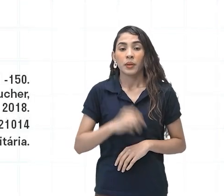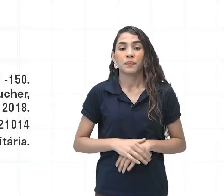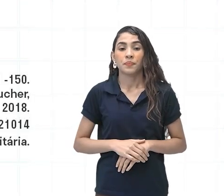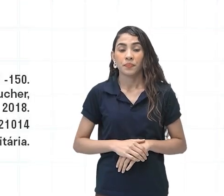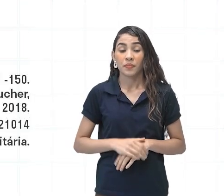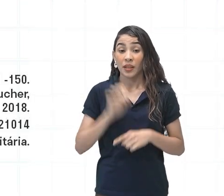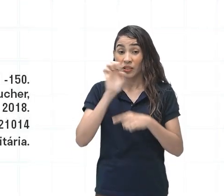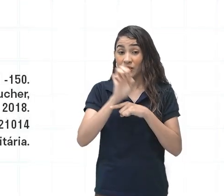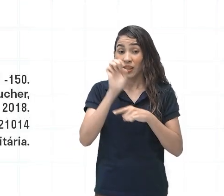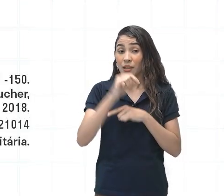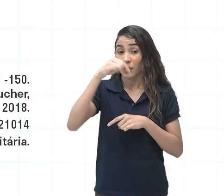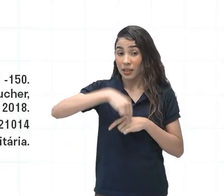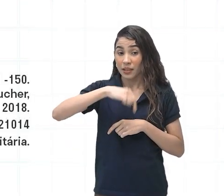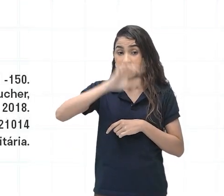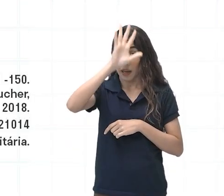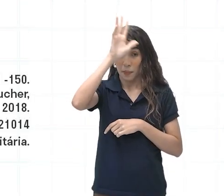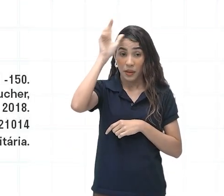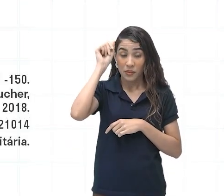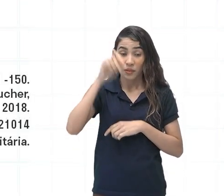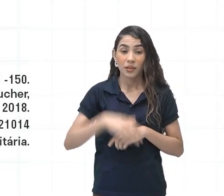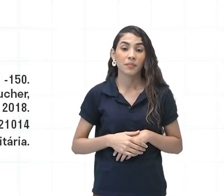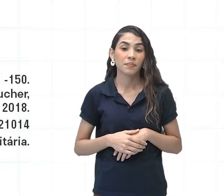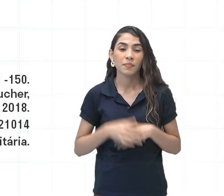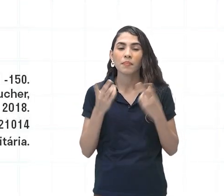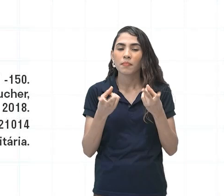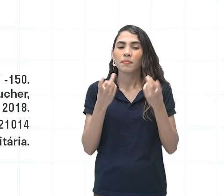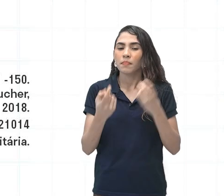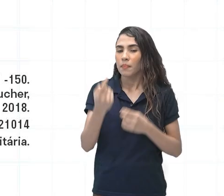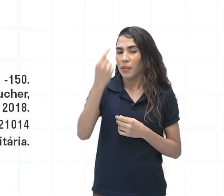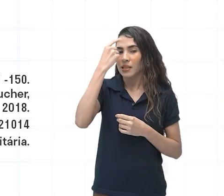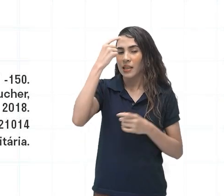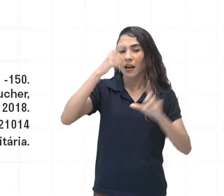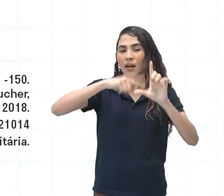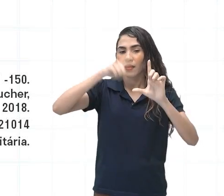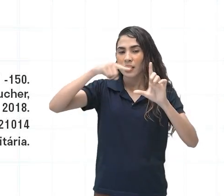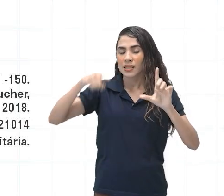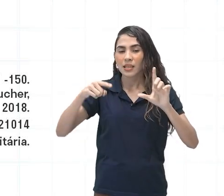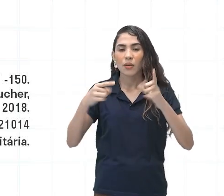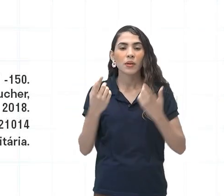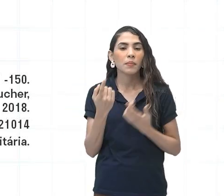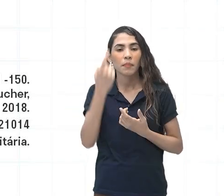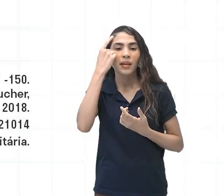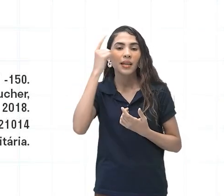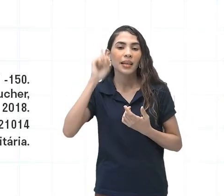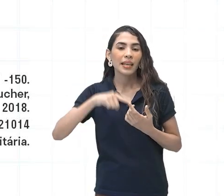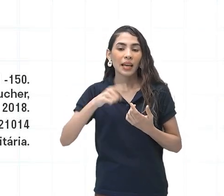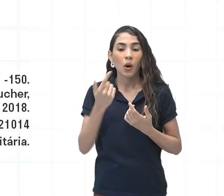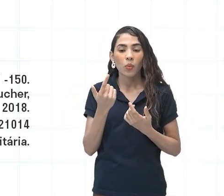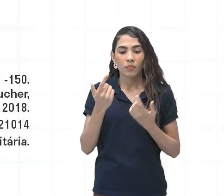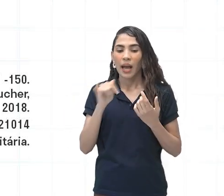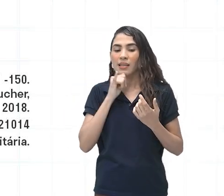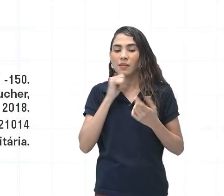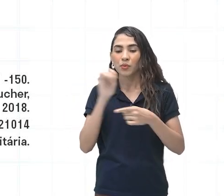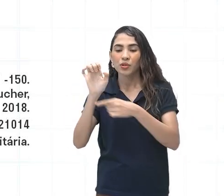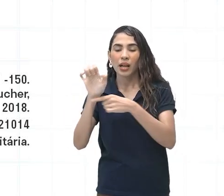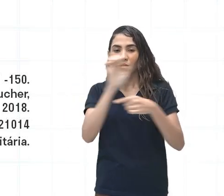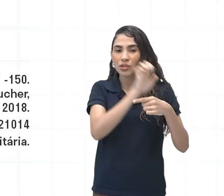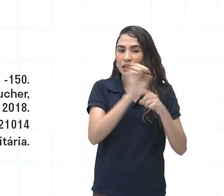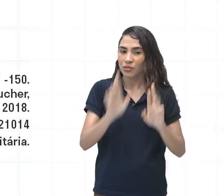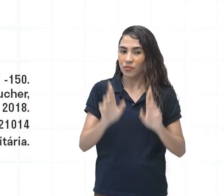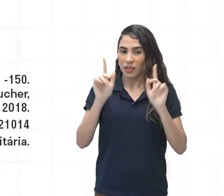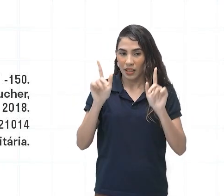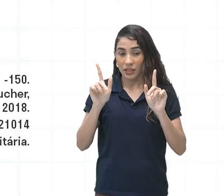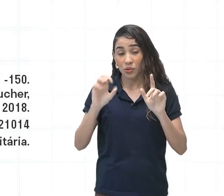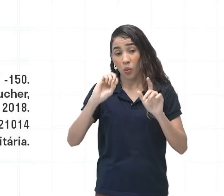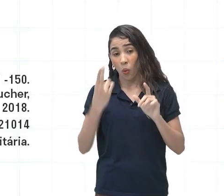nosso estado, o Amazonas. Tendemos a pensar variação e achar que a variação é de um estado para o outro, ou de uma